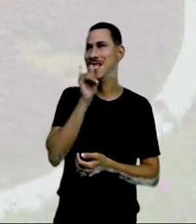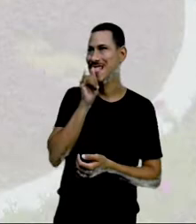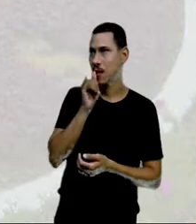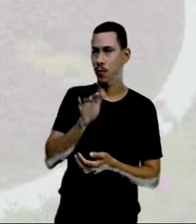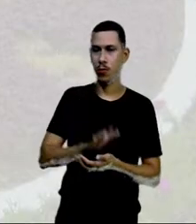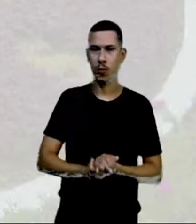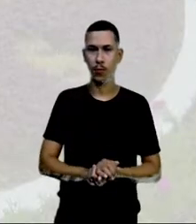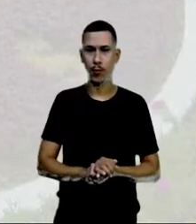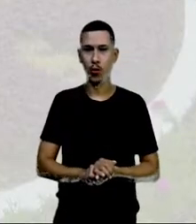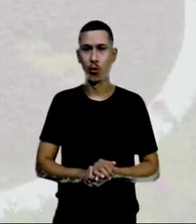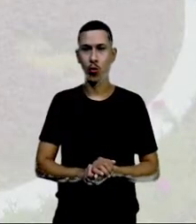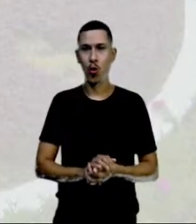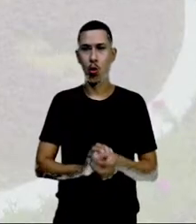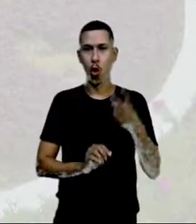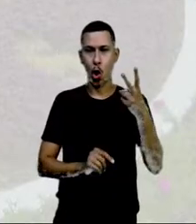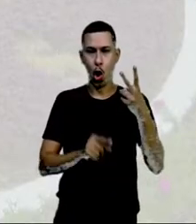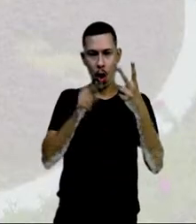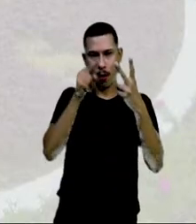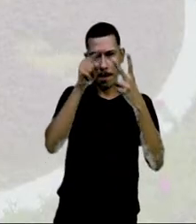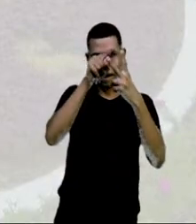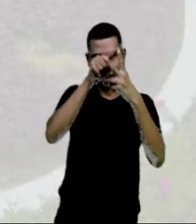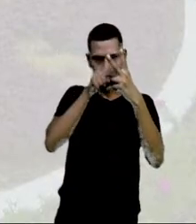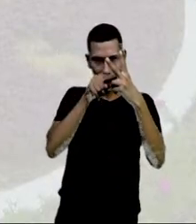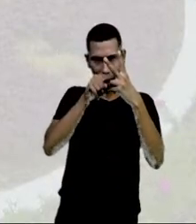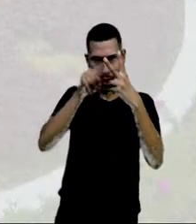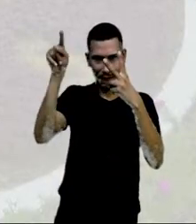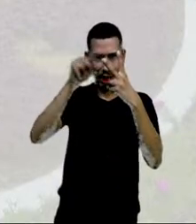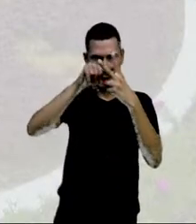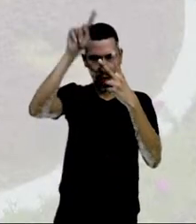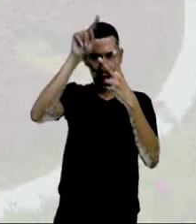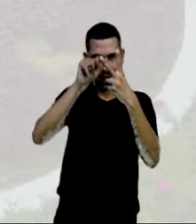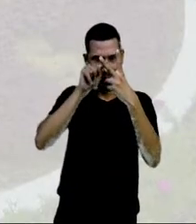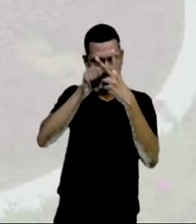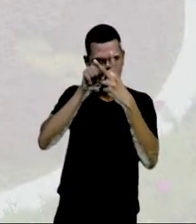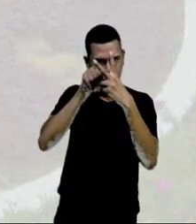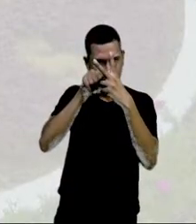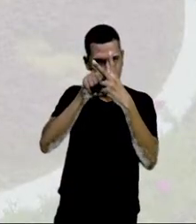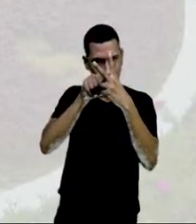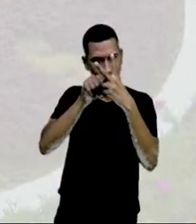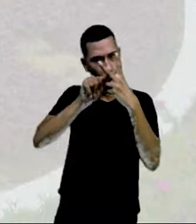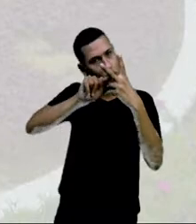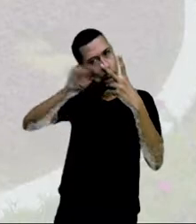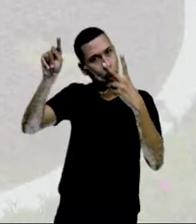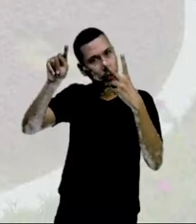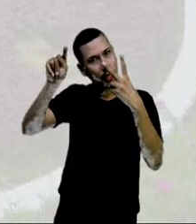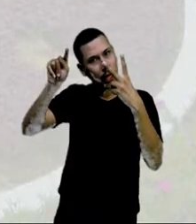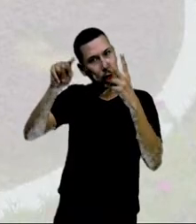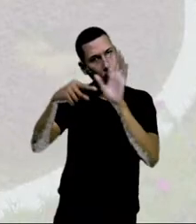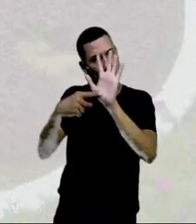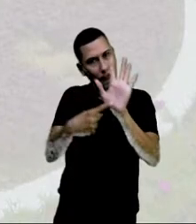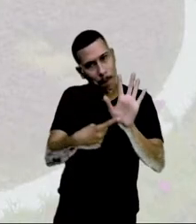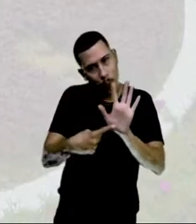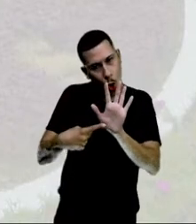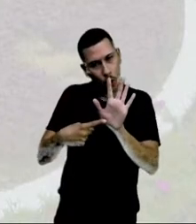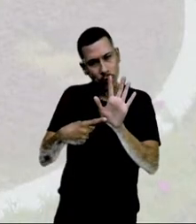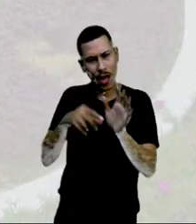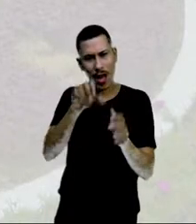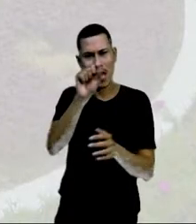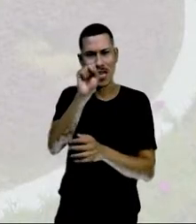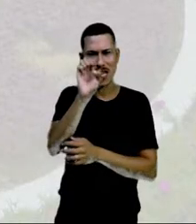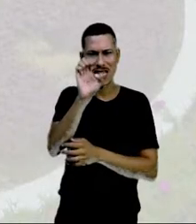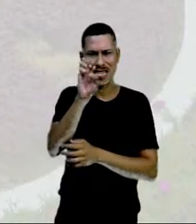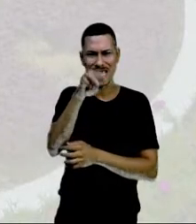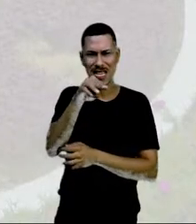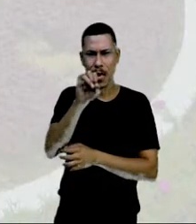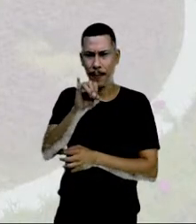desse ponto, que é o ponto de encontro, esse ponteiro daqui, ele vai indicar uma semi-reta que vai até o